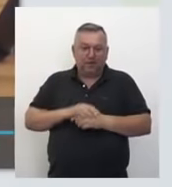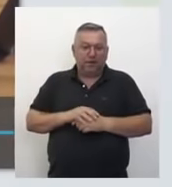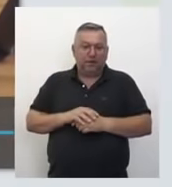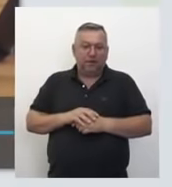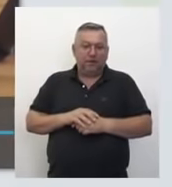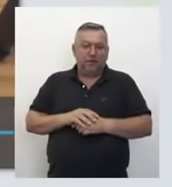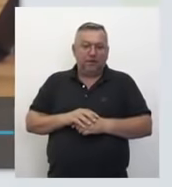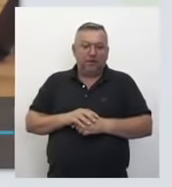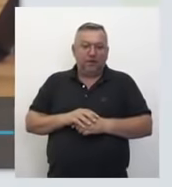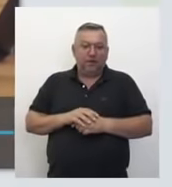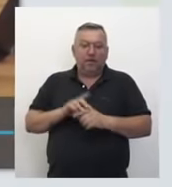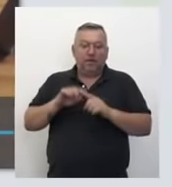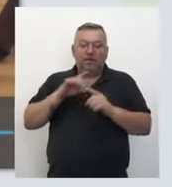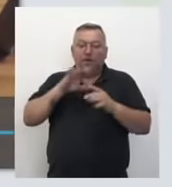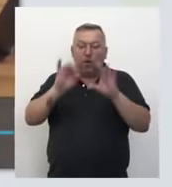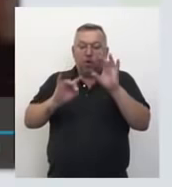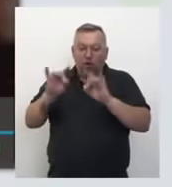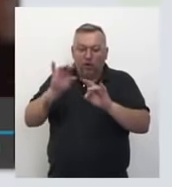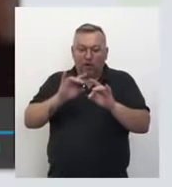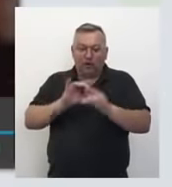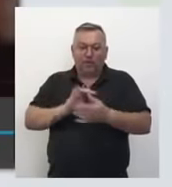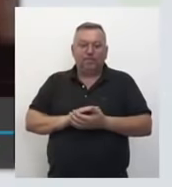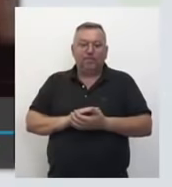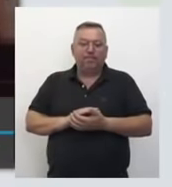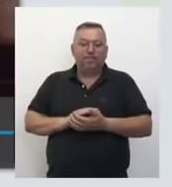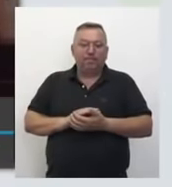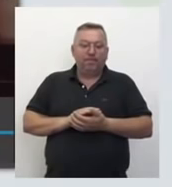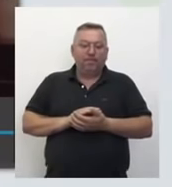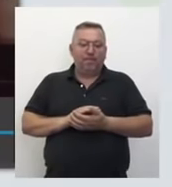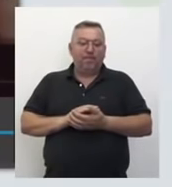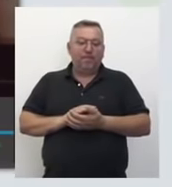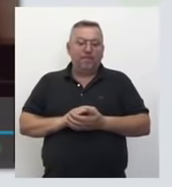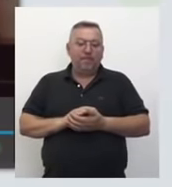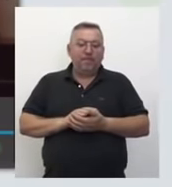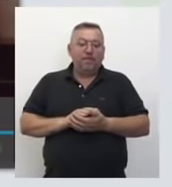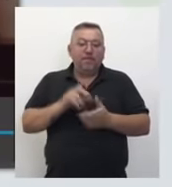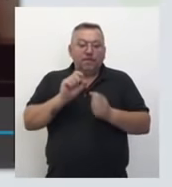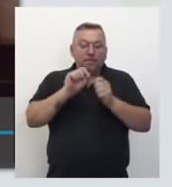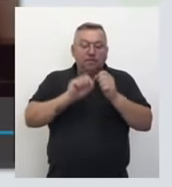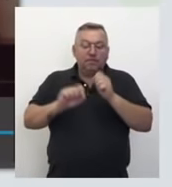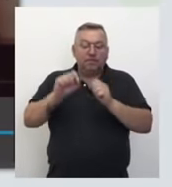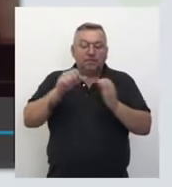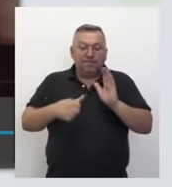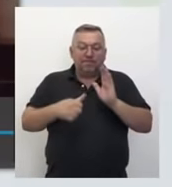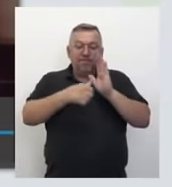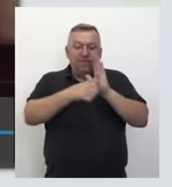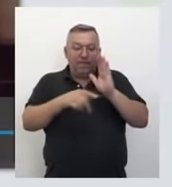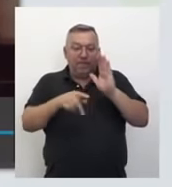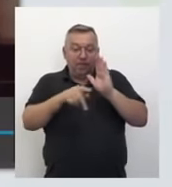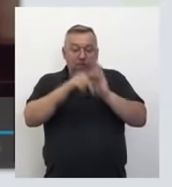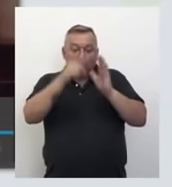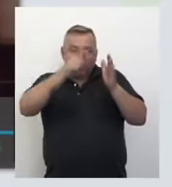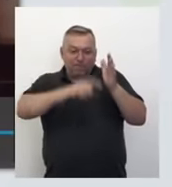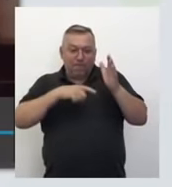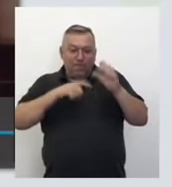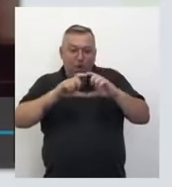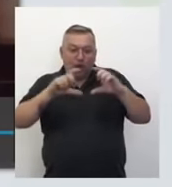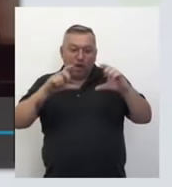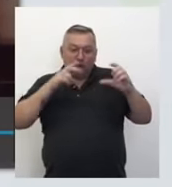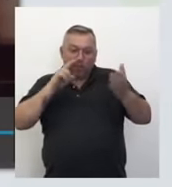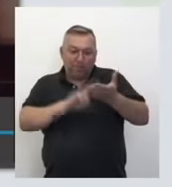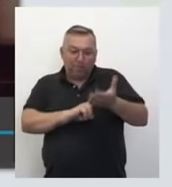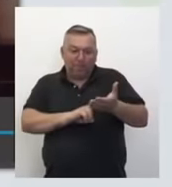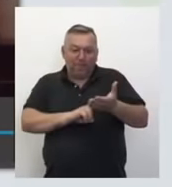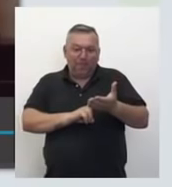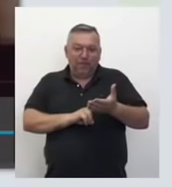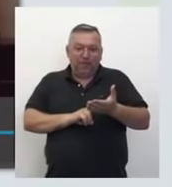retalhos de papel nos bastidores. E vou assim construindo a identidade do meu cartão postal.